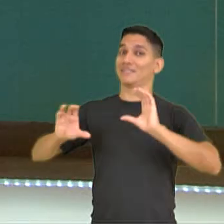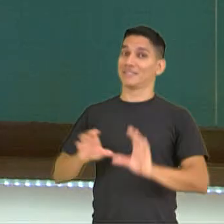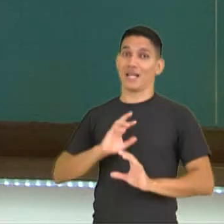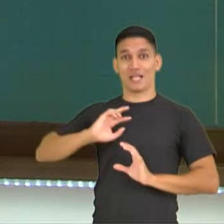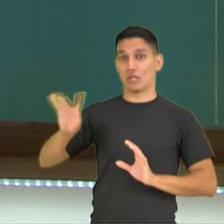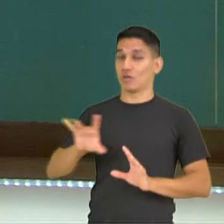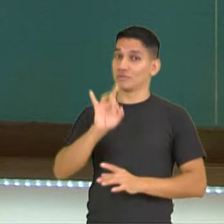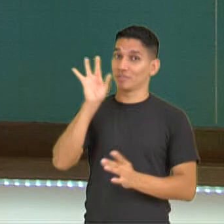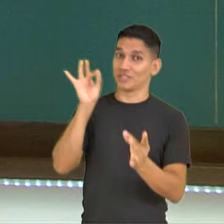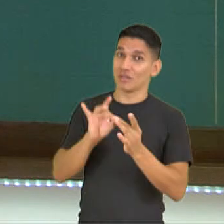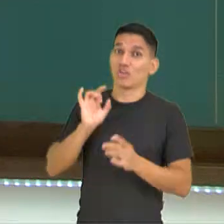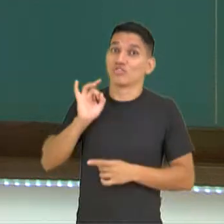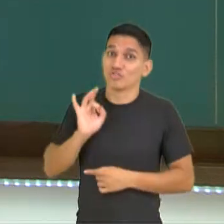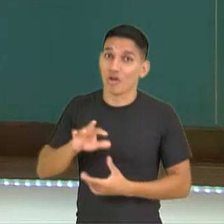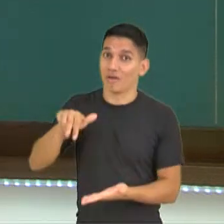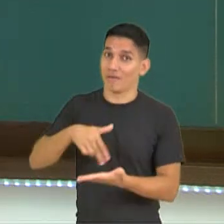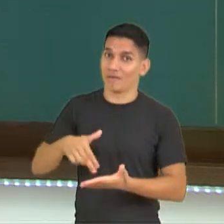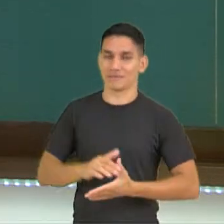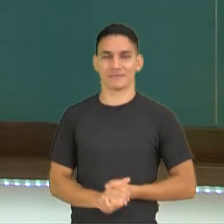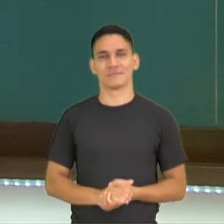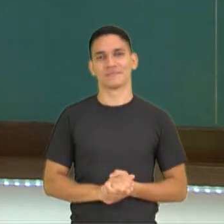apenas dançar.